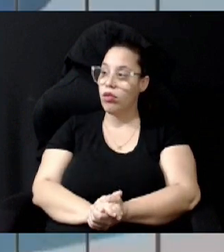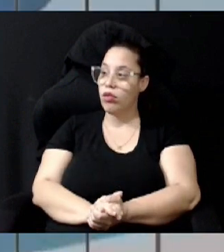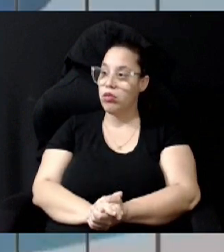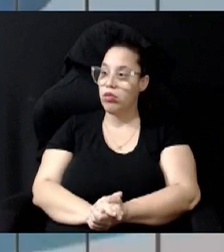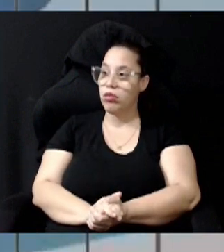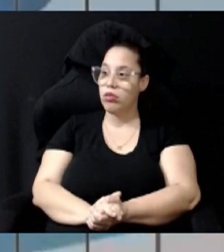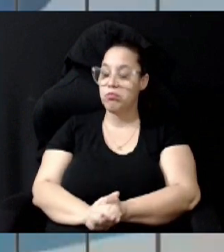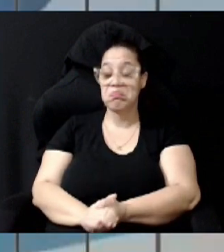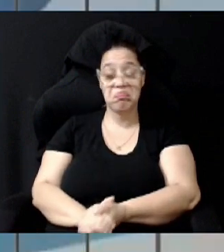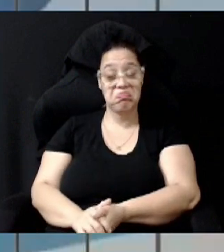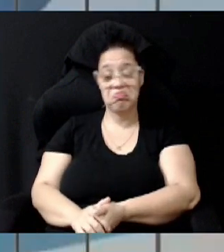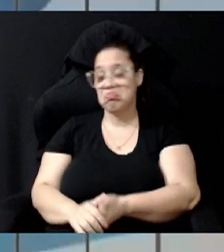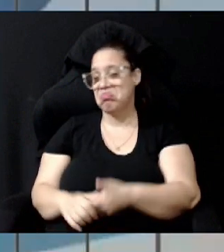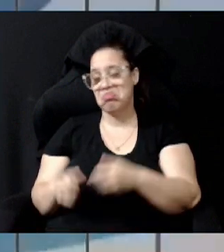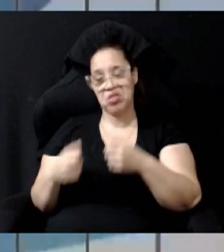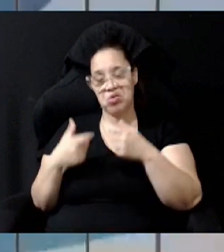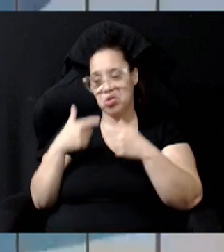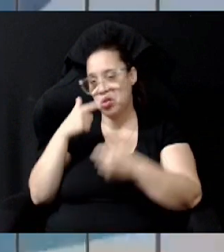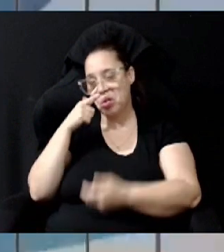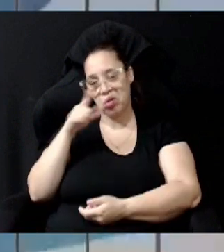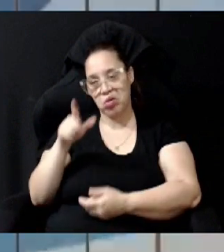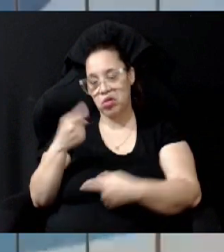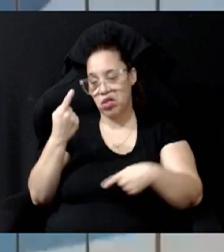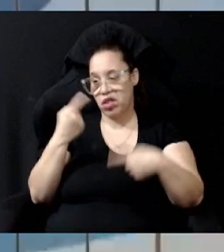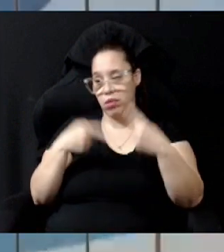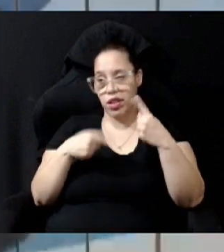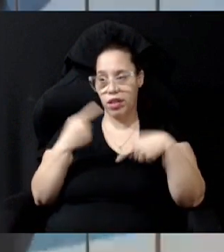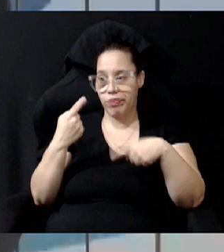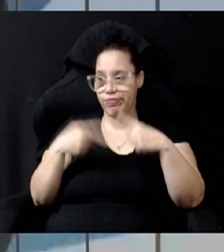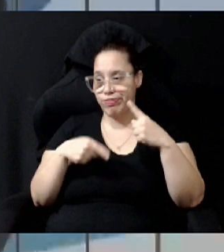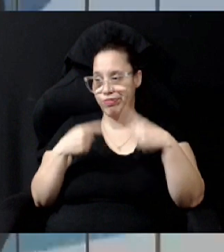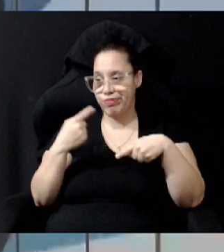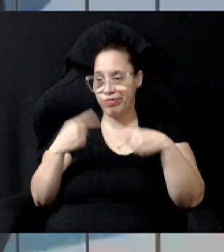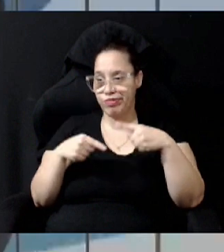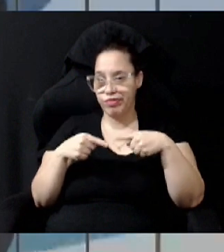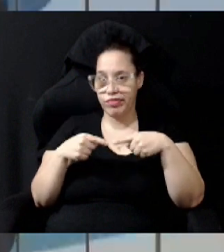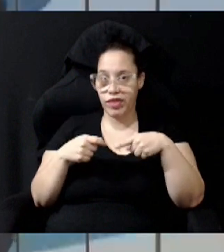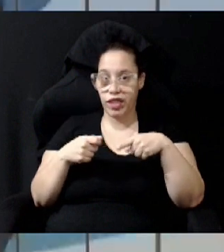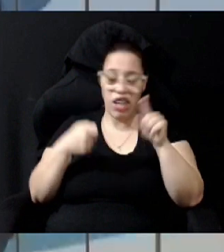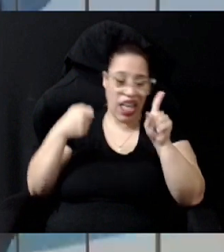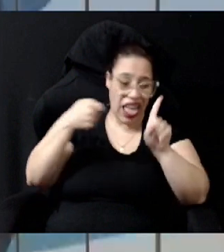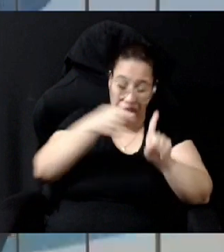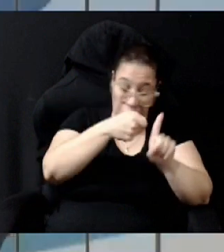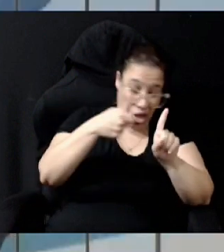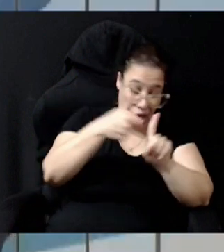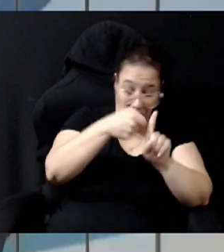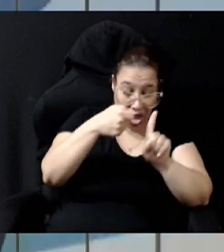de debater. Ele vem para o ataque pessoal em